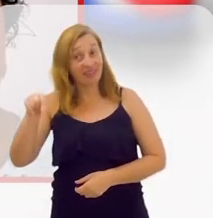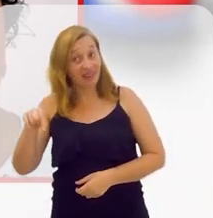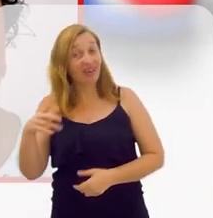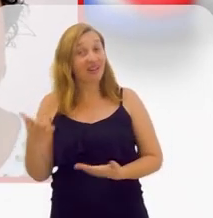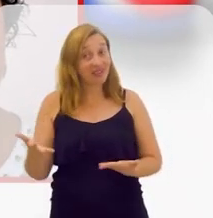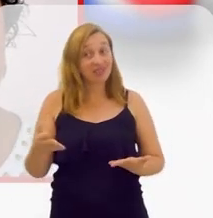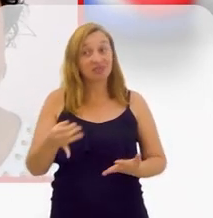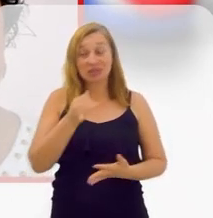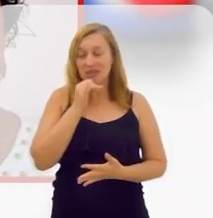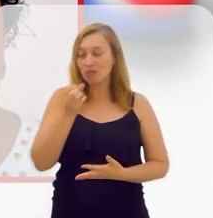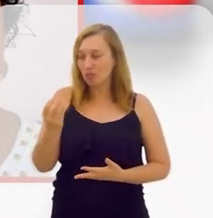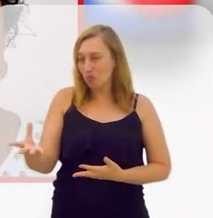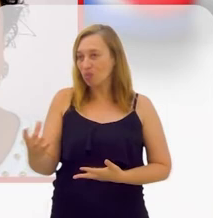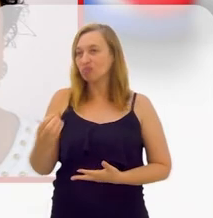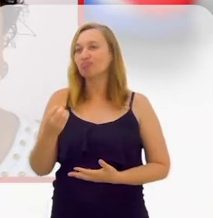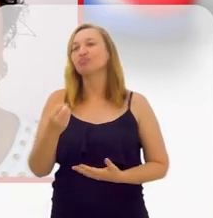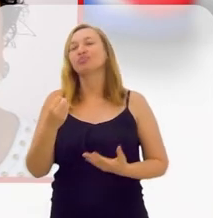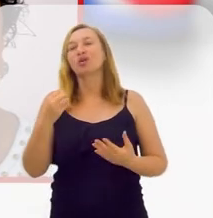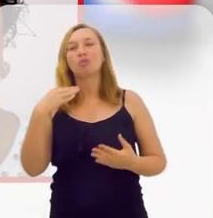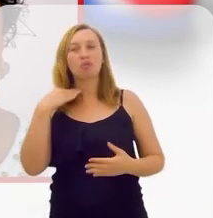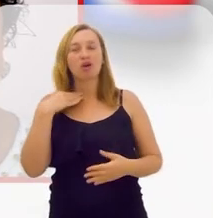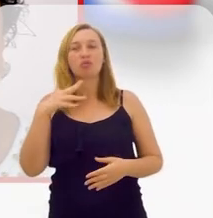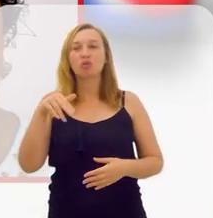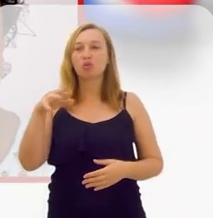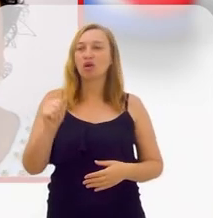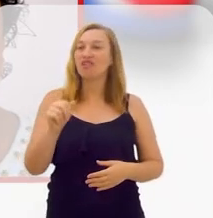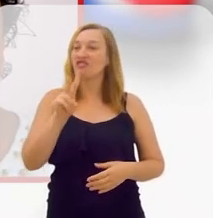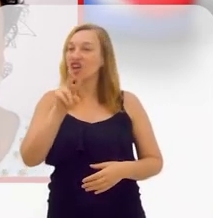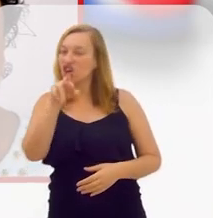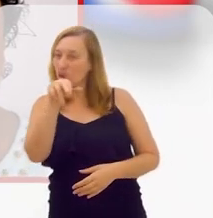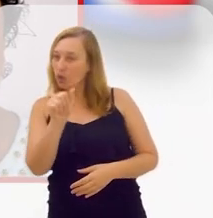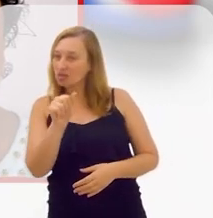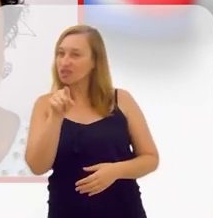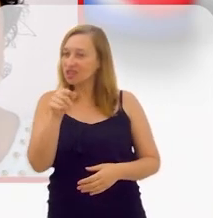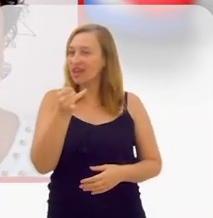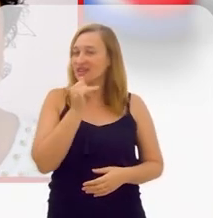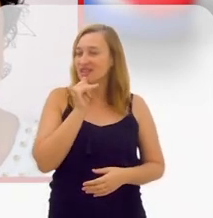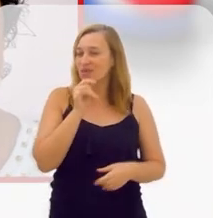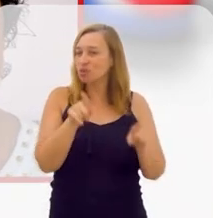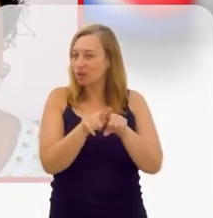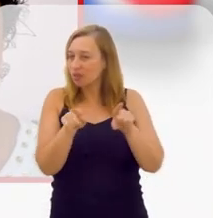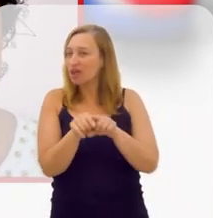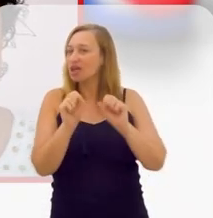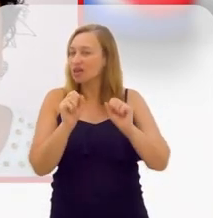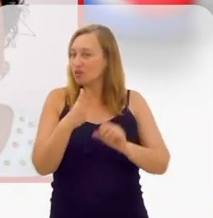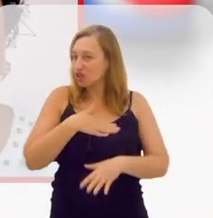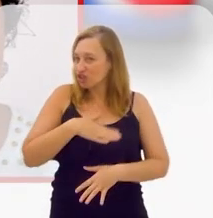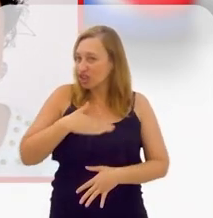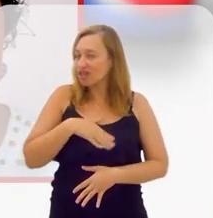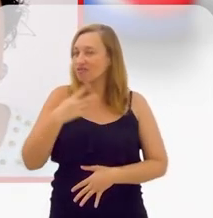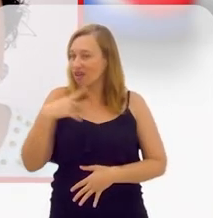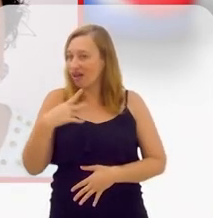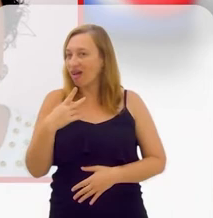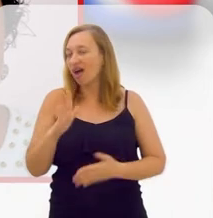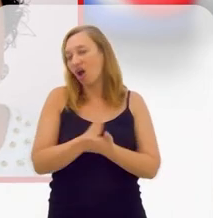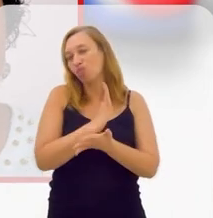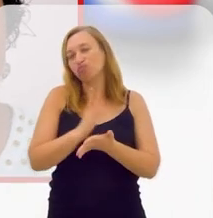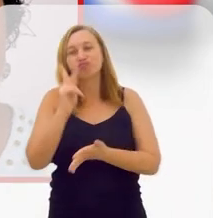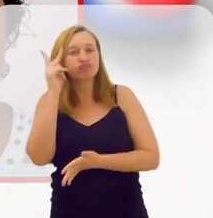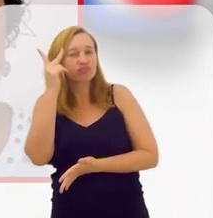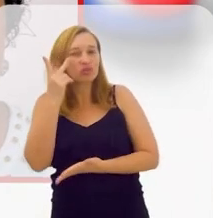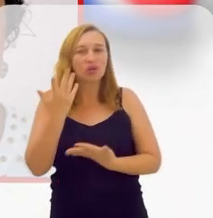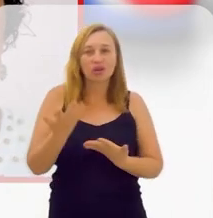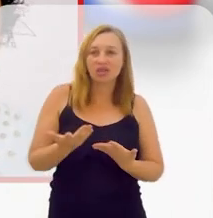Maricá tem, acho que, um bom exemplo aí com o Banco Mumbuca. Verônica, você tem algum exemplo também que você gostaria de destacar?